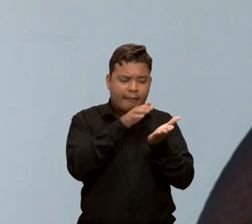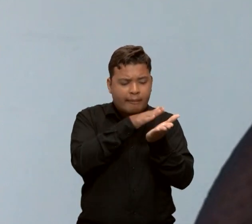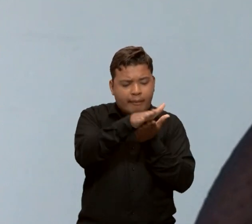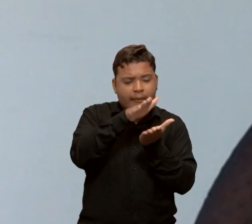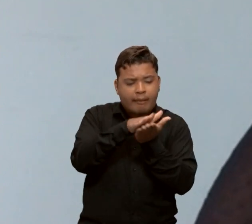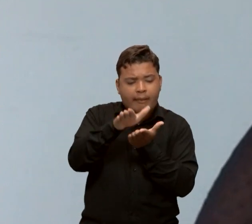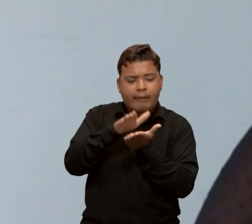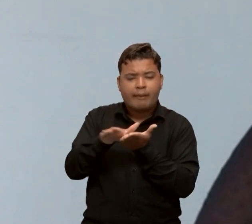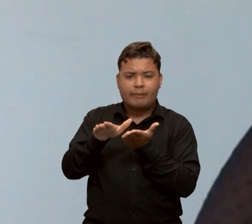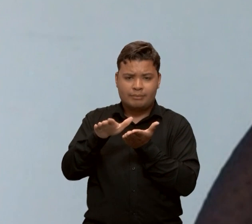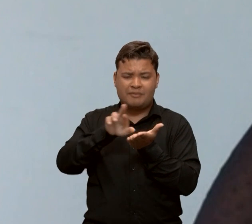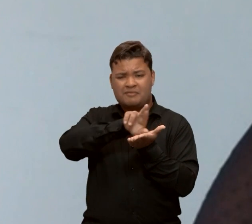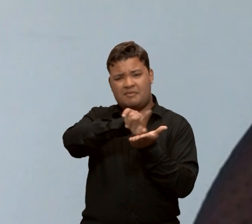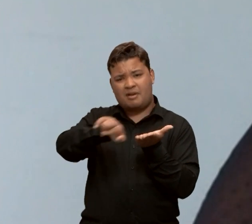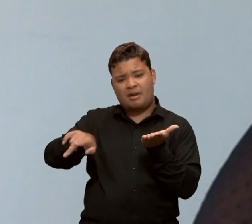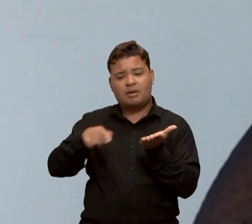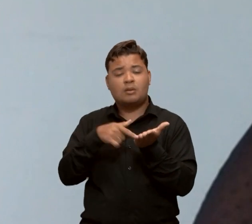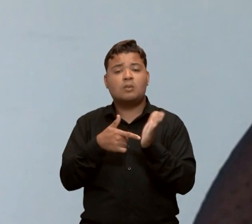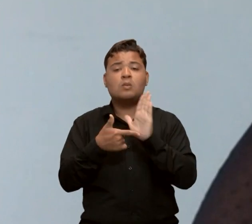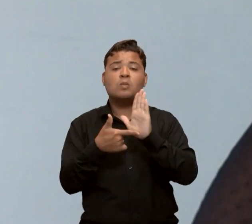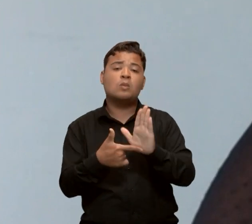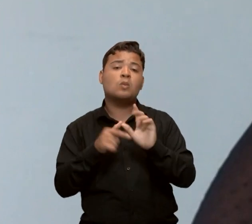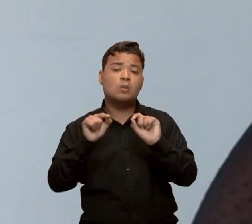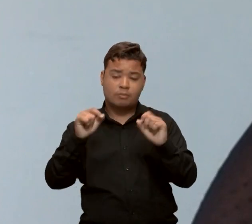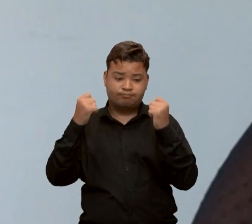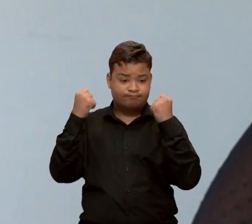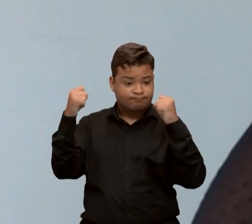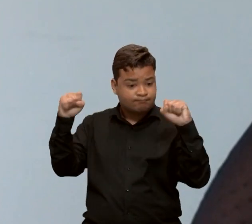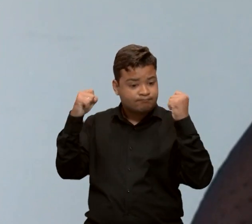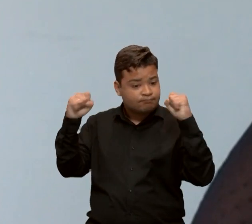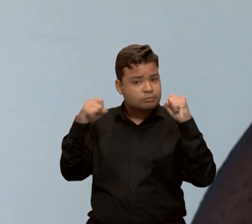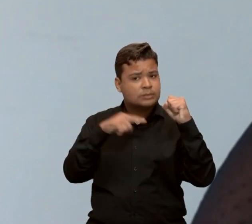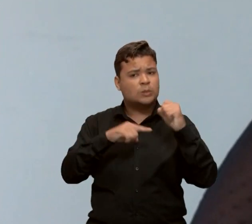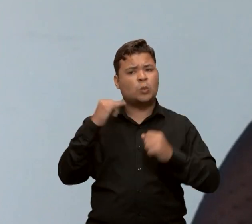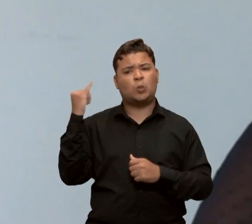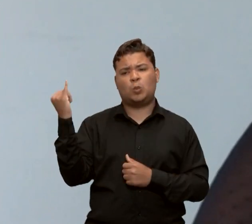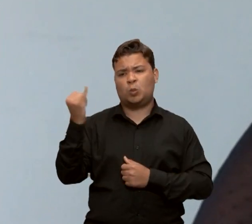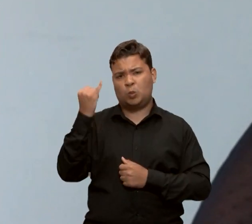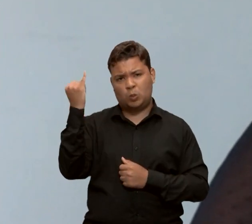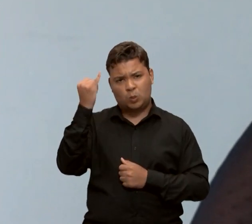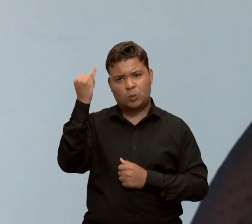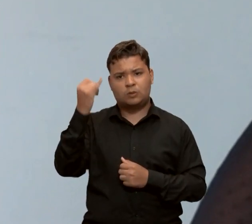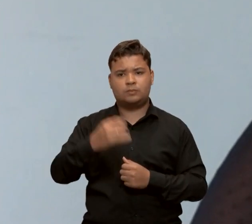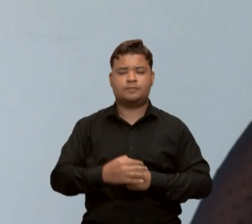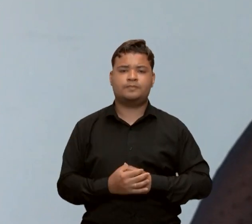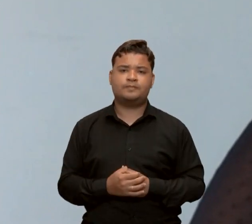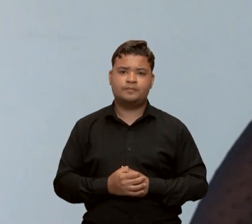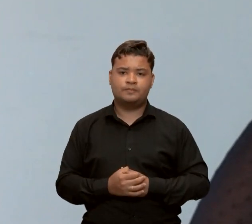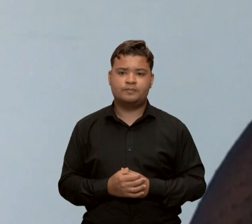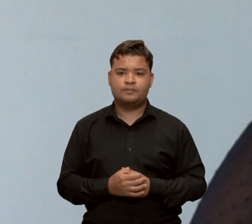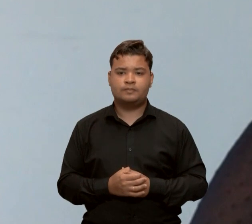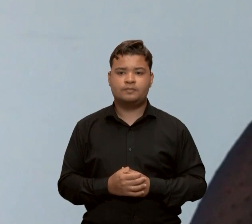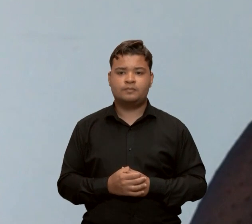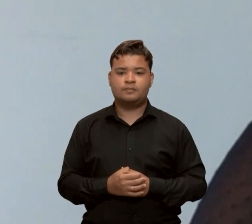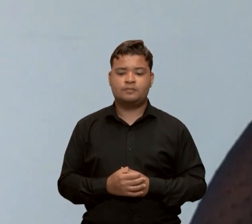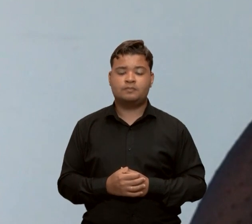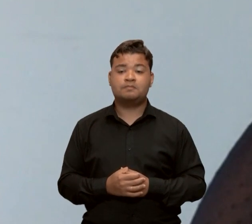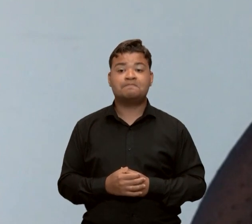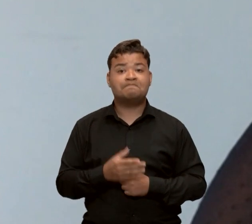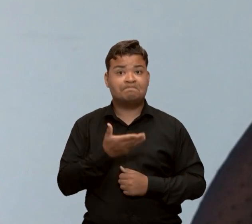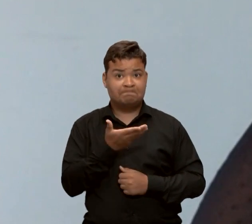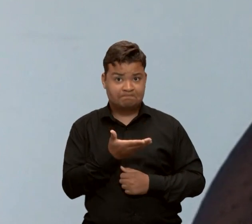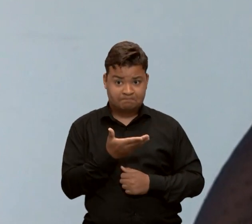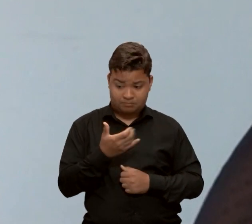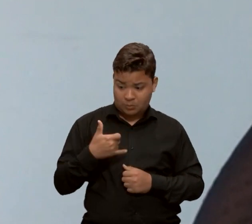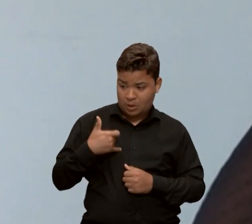artigos trazem a importância do exercício físico. E não só para o idoso, né,